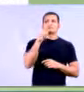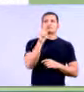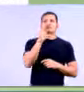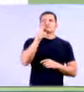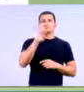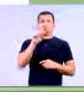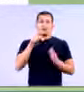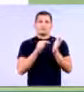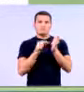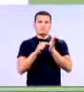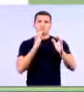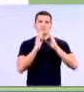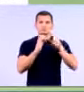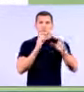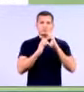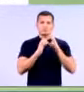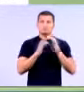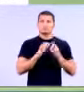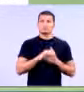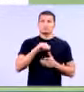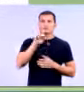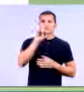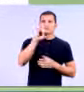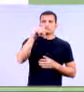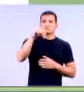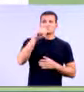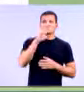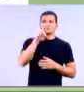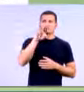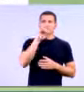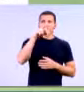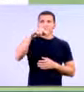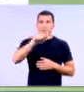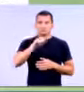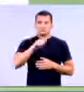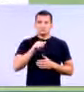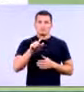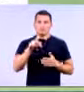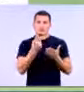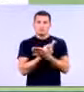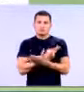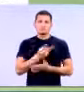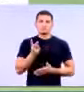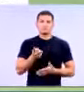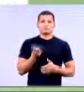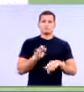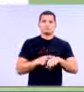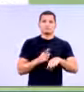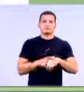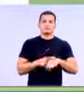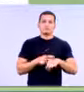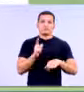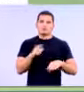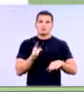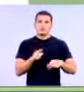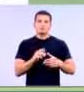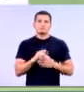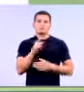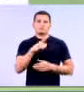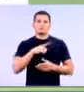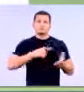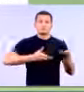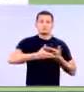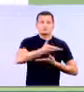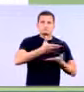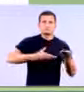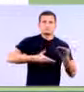de comunicação síncrona, ou seja, ela acontece ao mesmo tempo. É uma ferramenta que você está